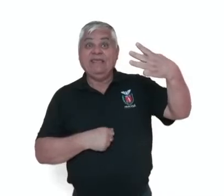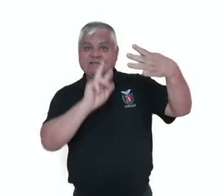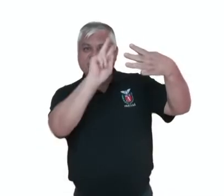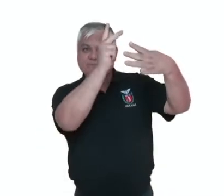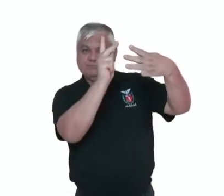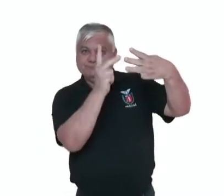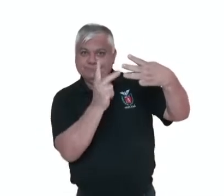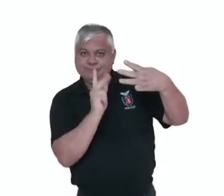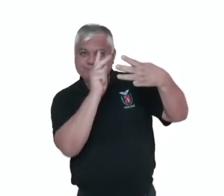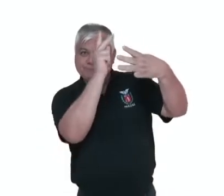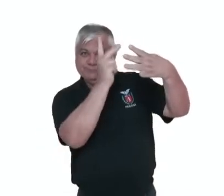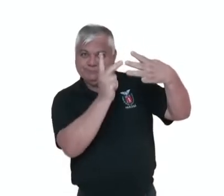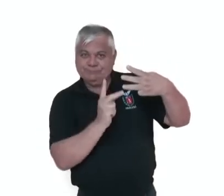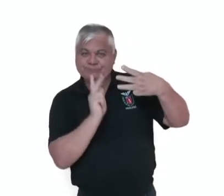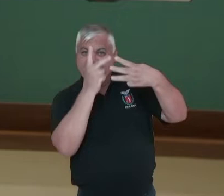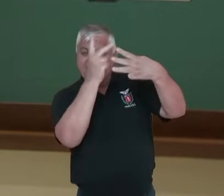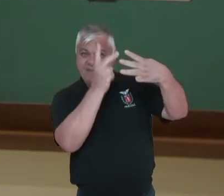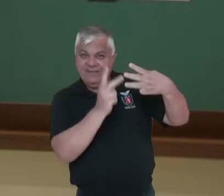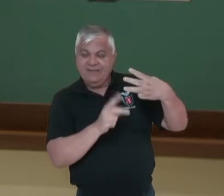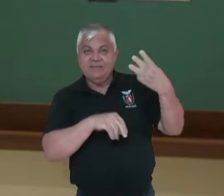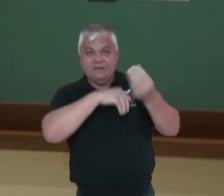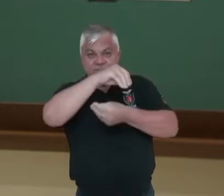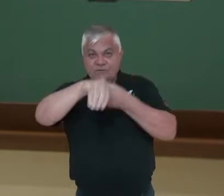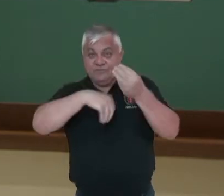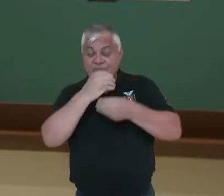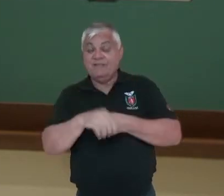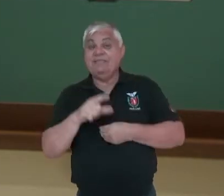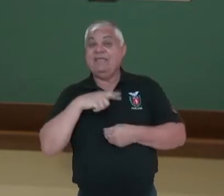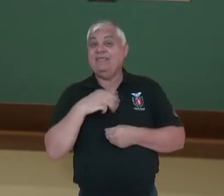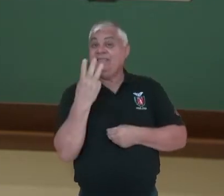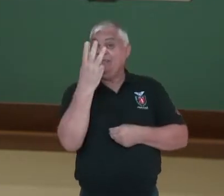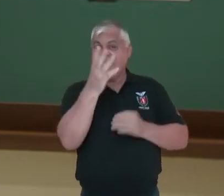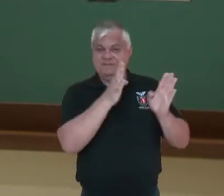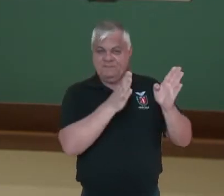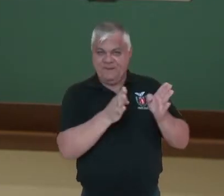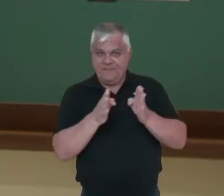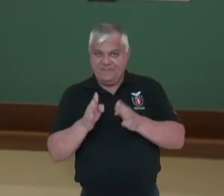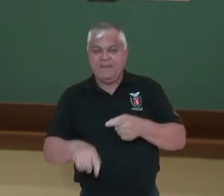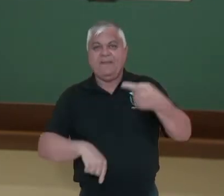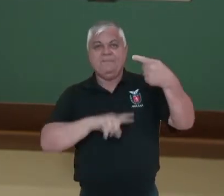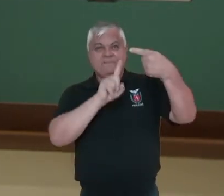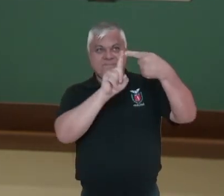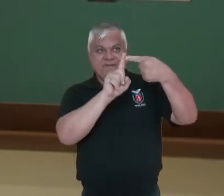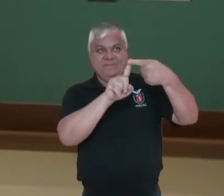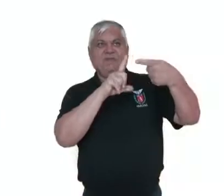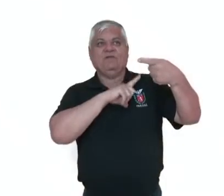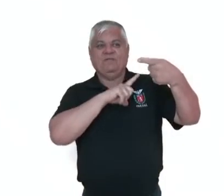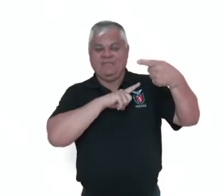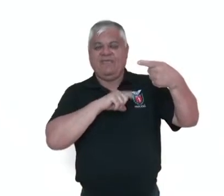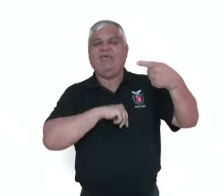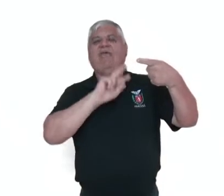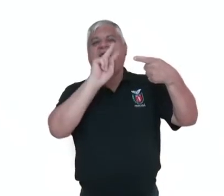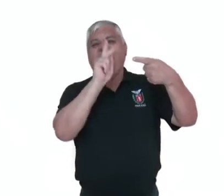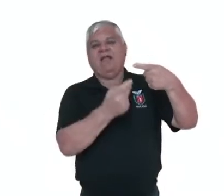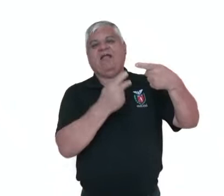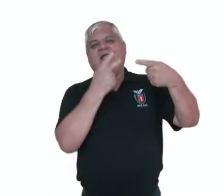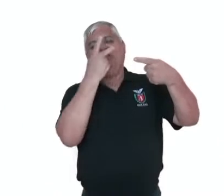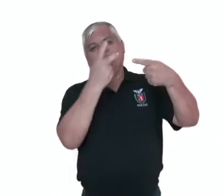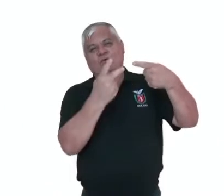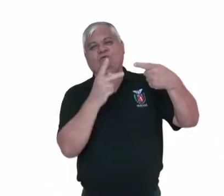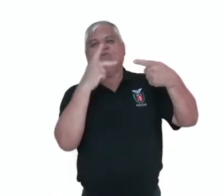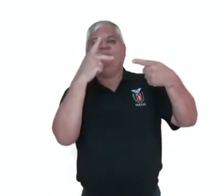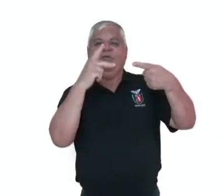ionizáveis, logo a reação de ionização vai possuir 3 etapas, tá? Então, a primeira etapa, e aí ela vai dar lá pra gente